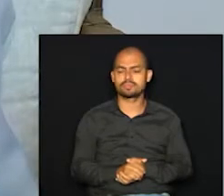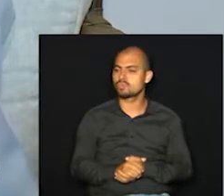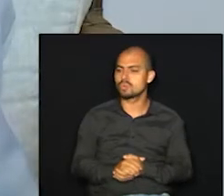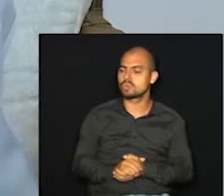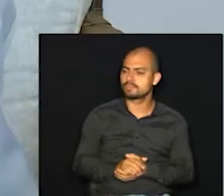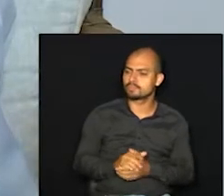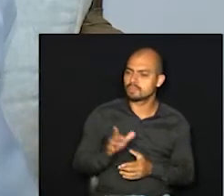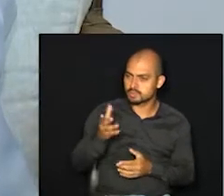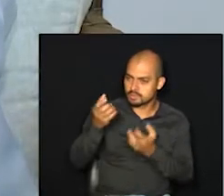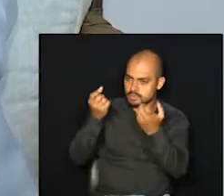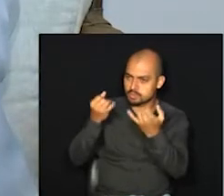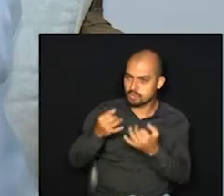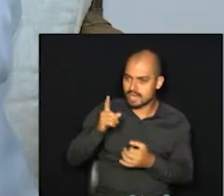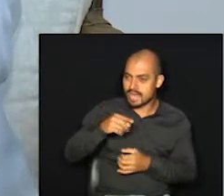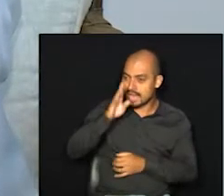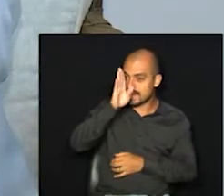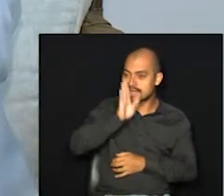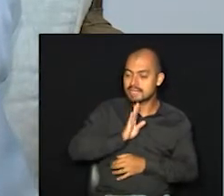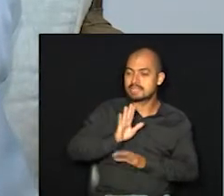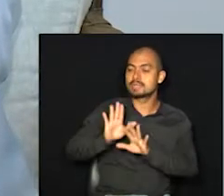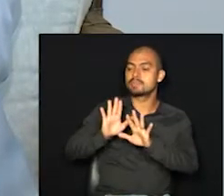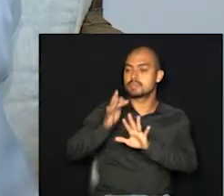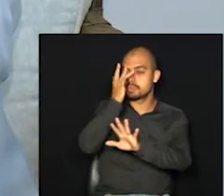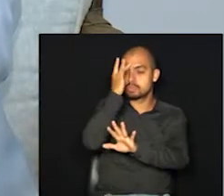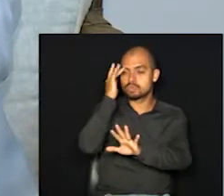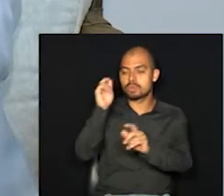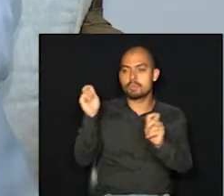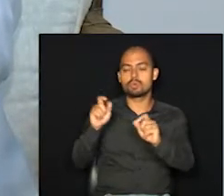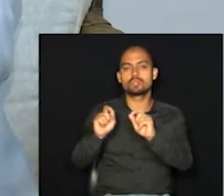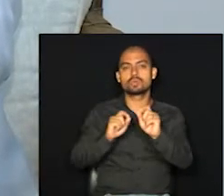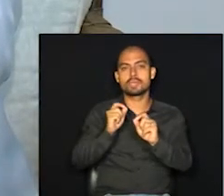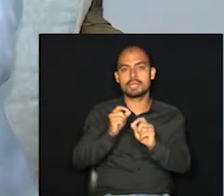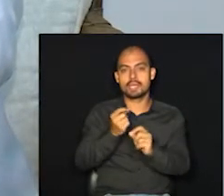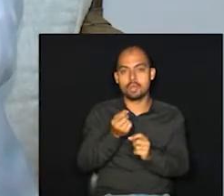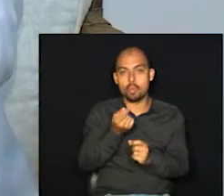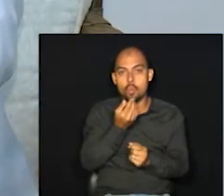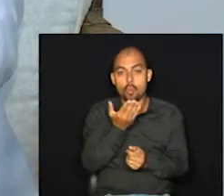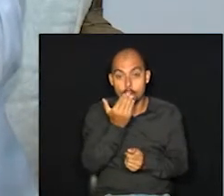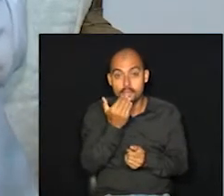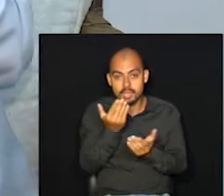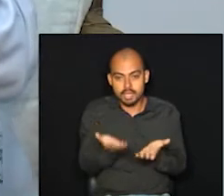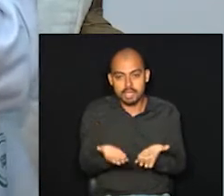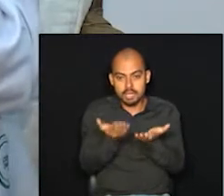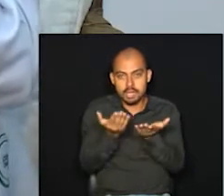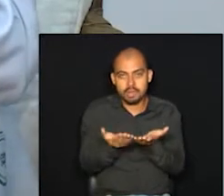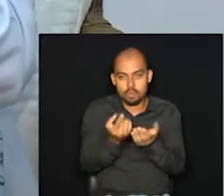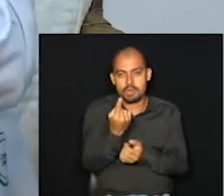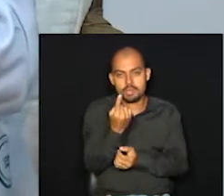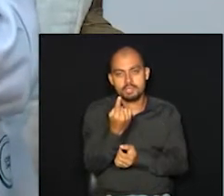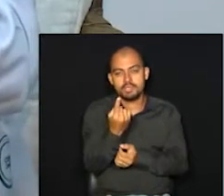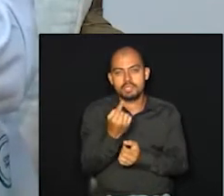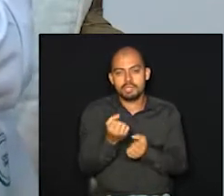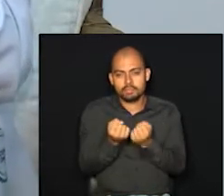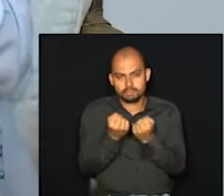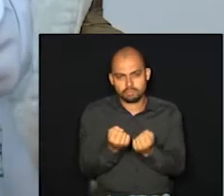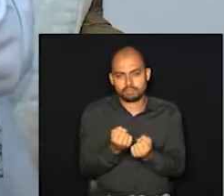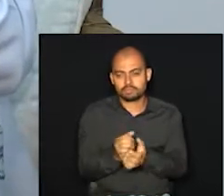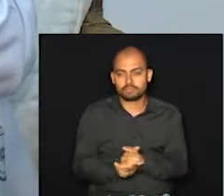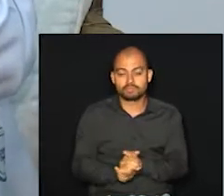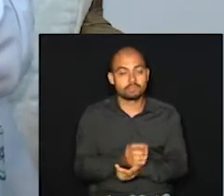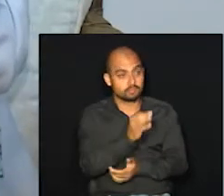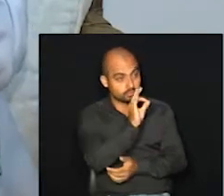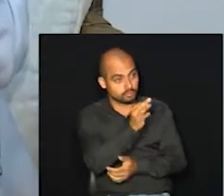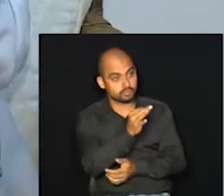como o senhor disse, é gratuito, porém, quem quiser pode trazer 1 quilo de alimento não perecível, é isso? Exatamente. Essa é